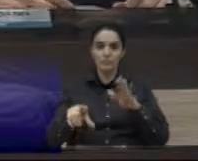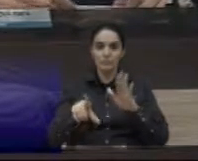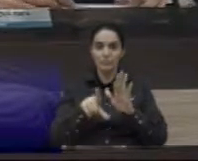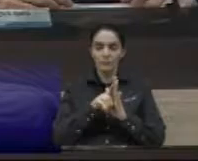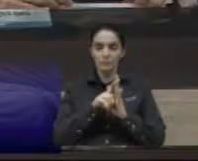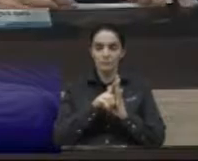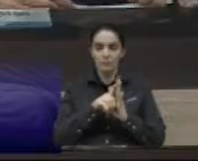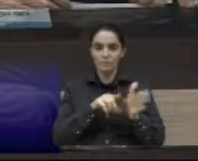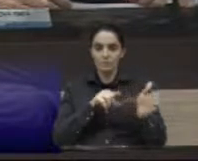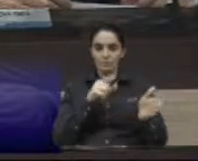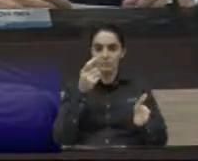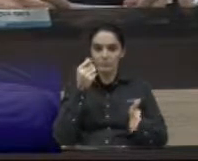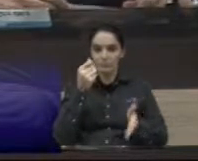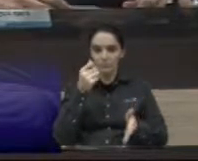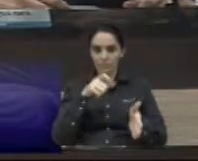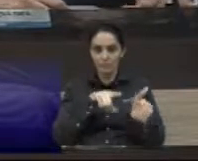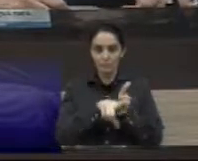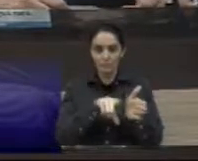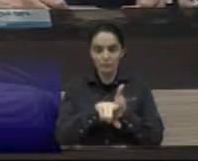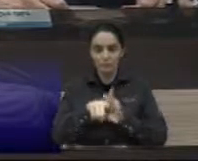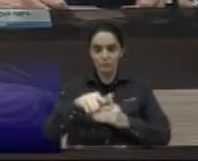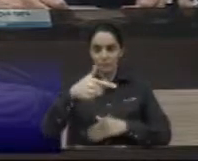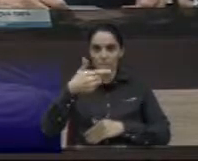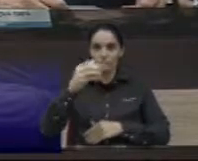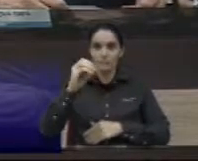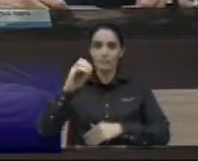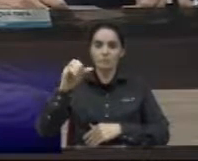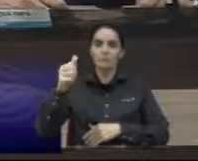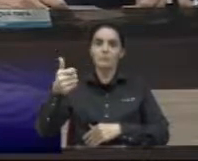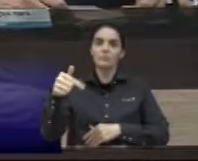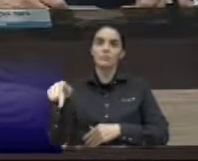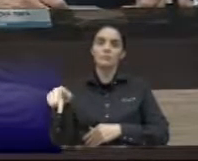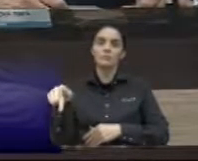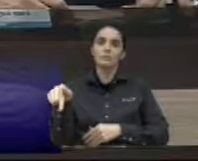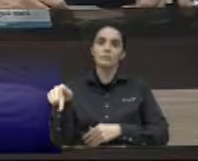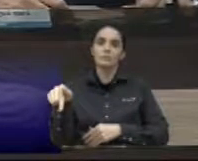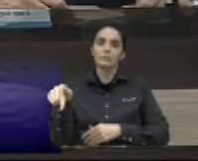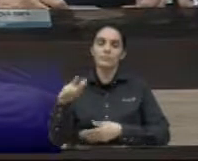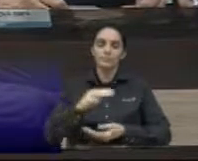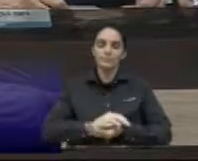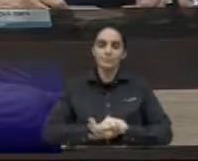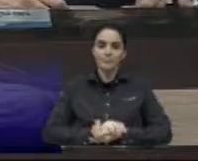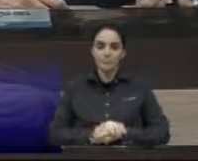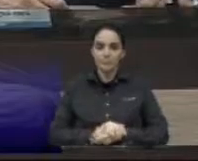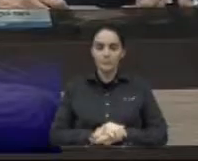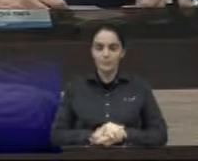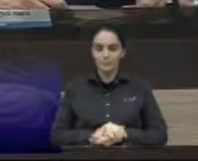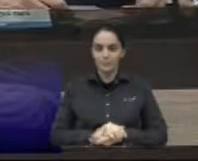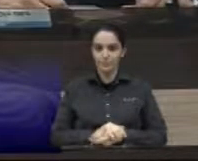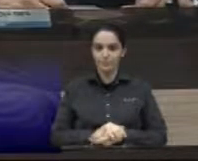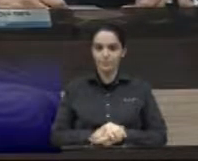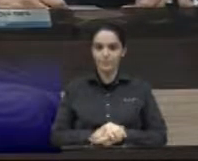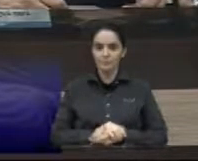a execução da lei orçamentária de 2017 e da